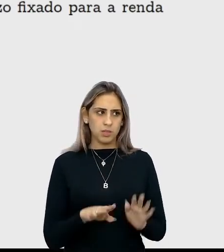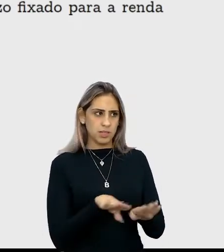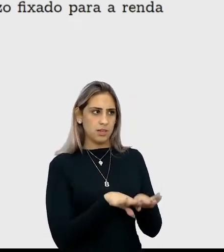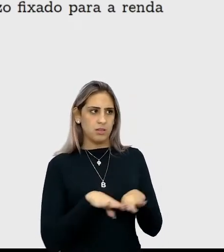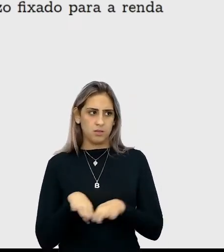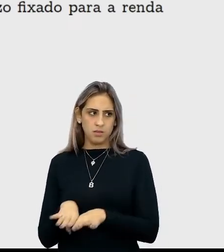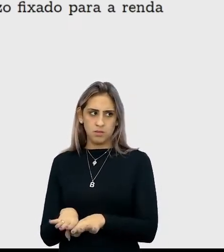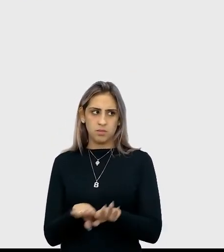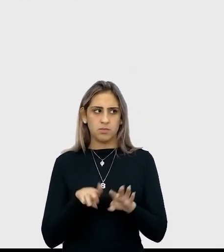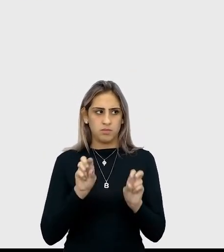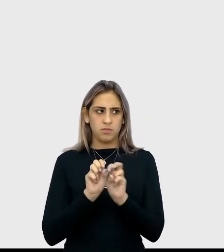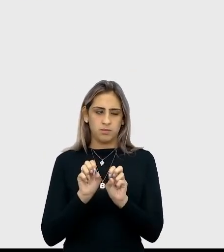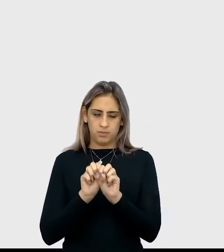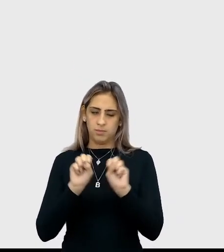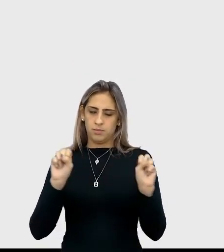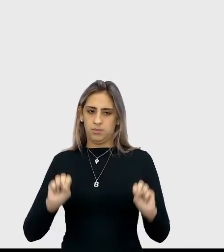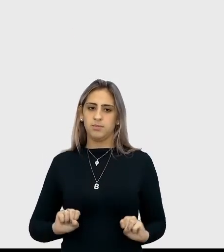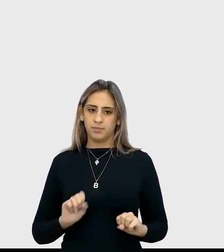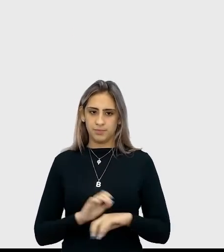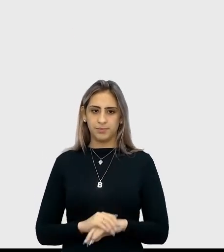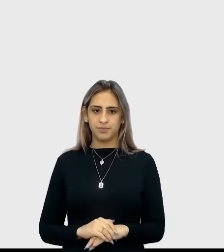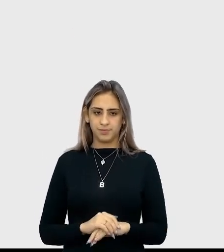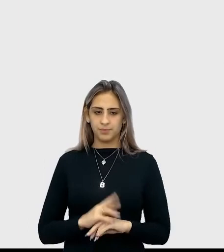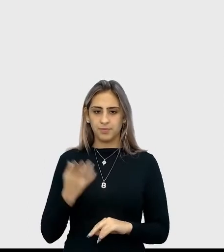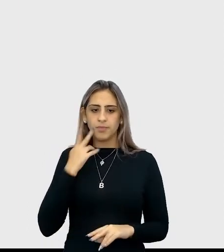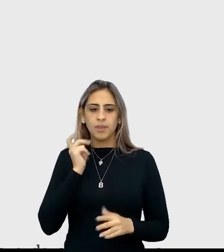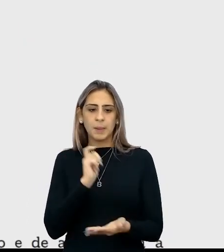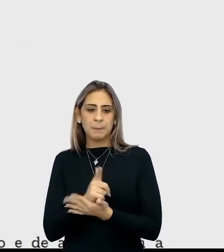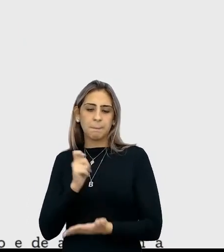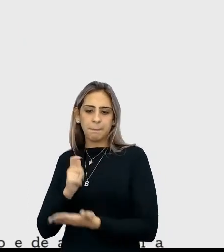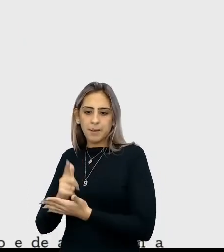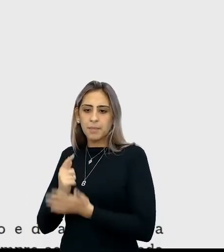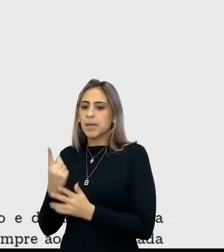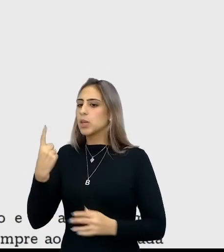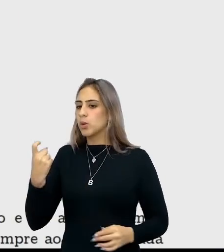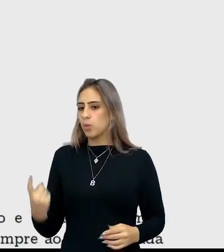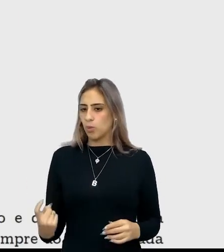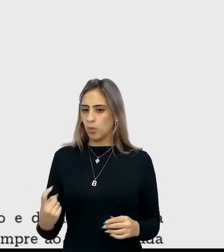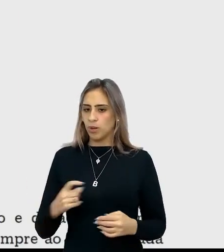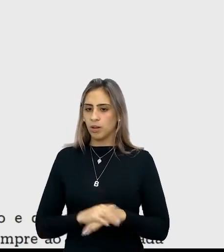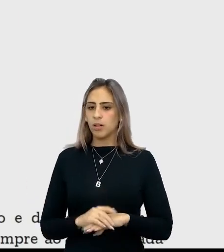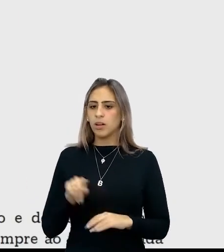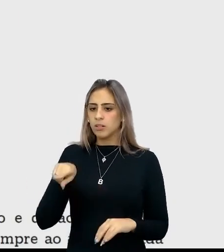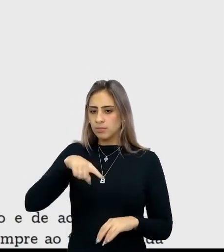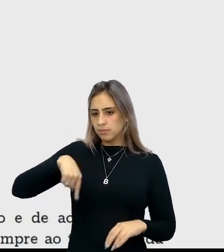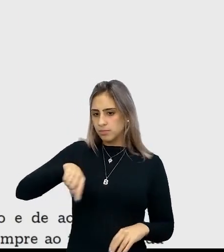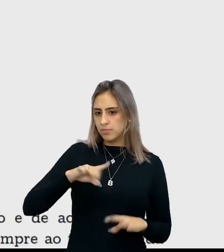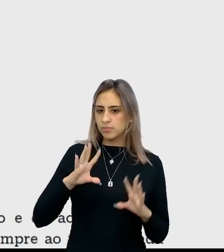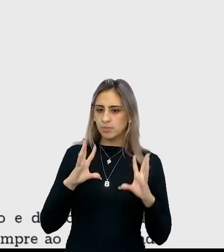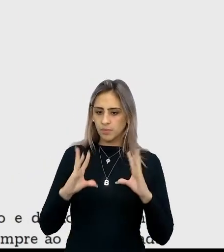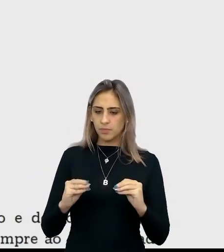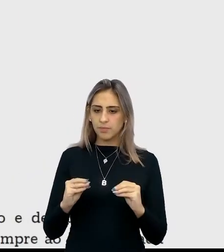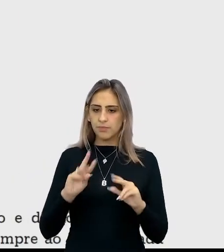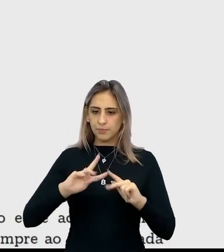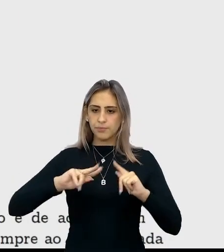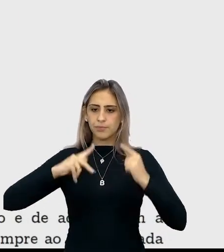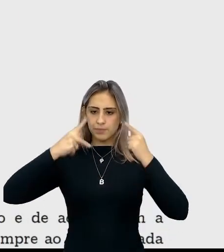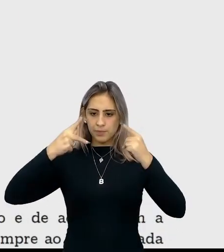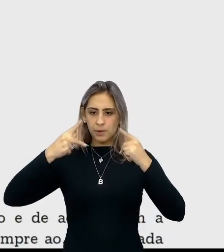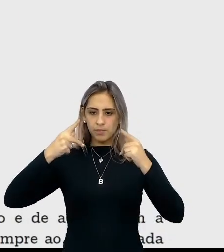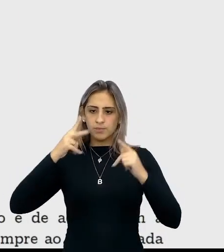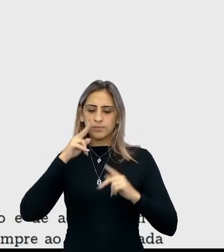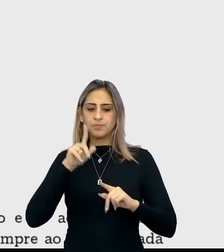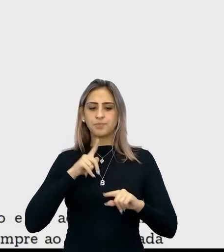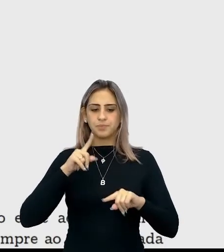Esse é o sistema de amortização de pagamento único. Então, isso aqui está no link que consta